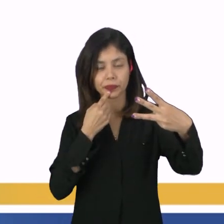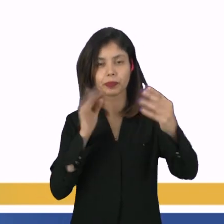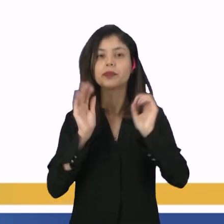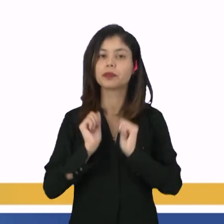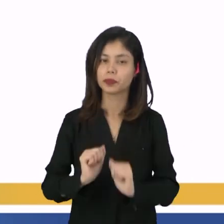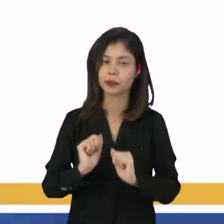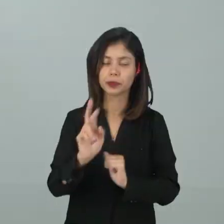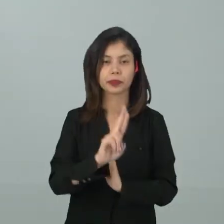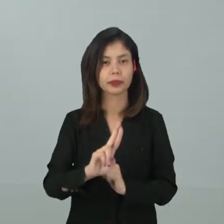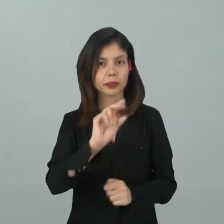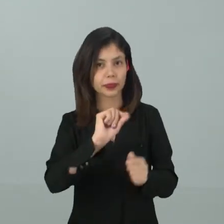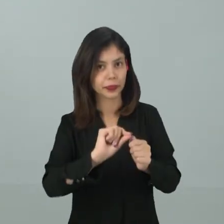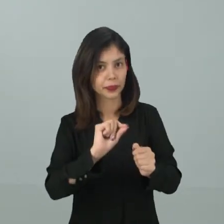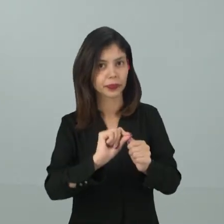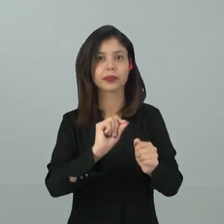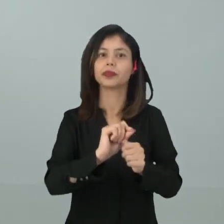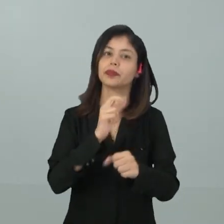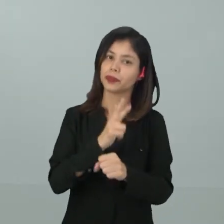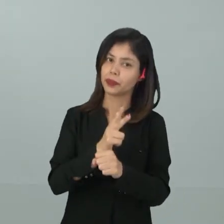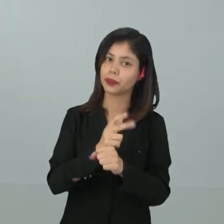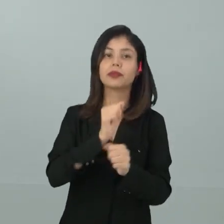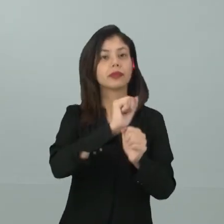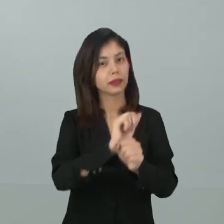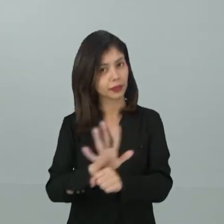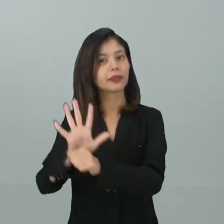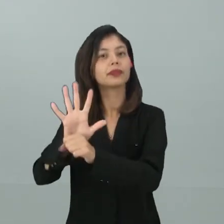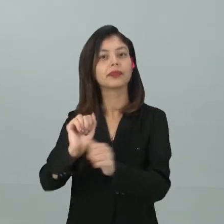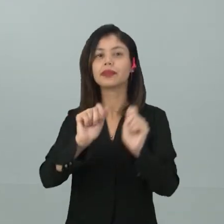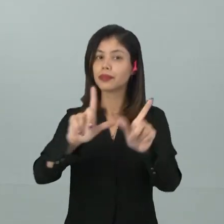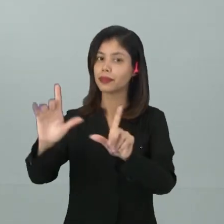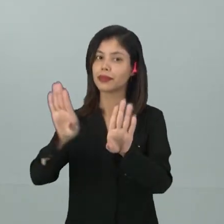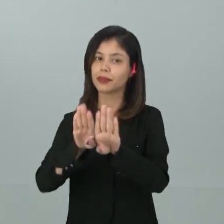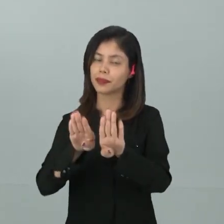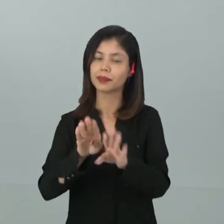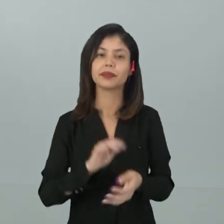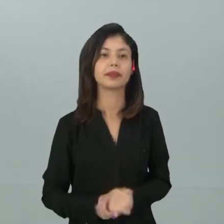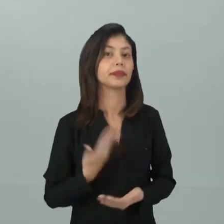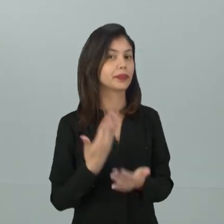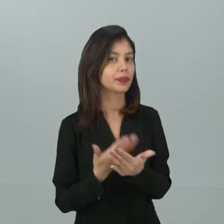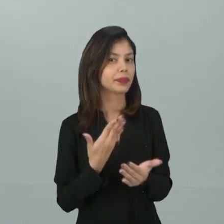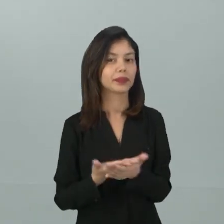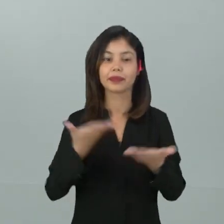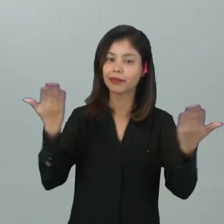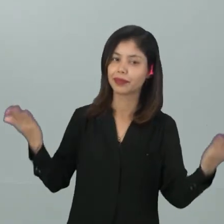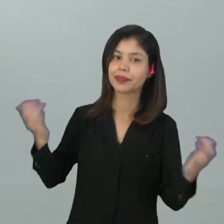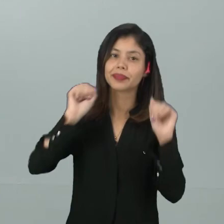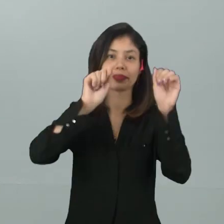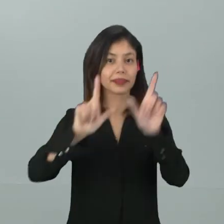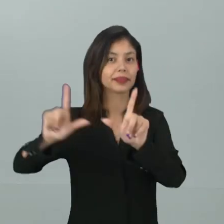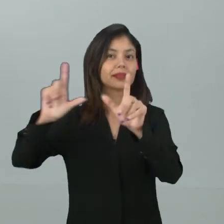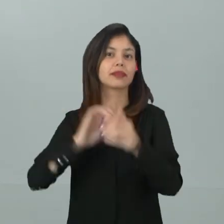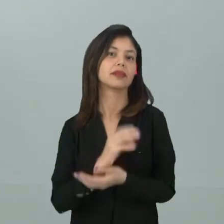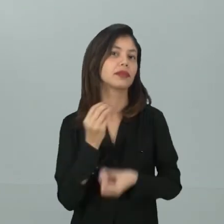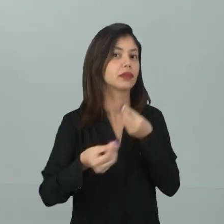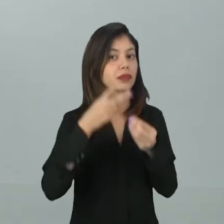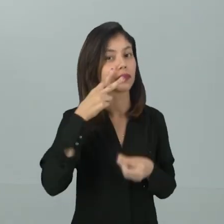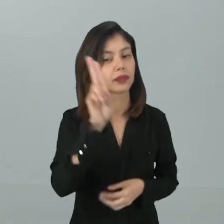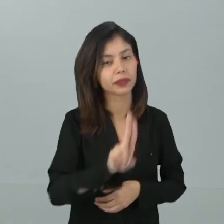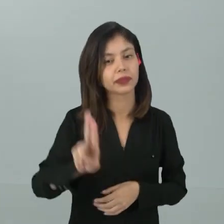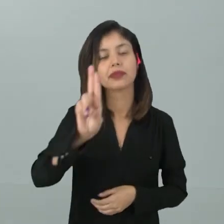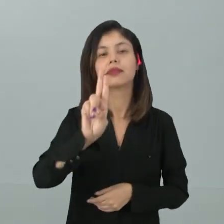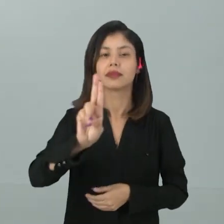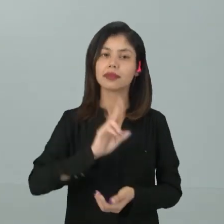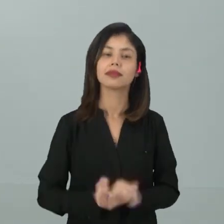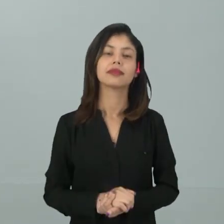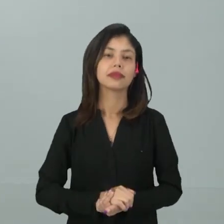que vocês também podem usar, além do PowerPoint, para criar os slides de vocês. A aula de hoje foi essa, sobre os slides, como vocês vão usar como